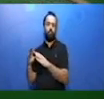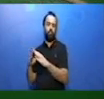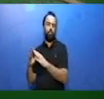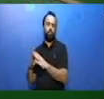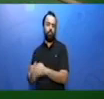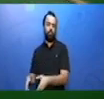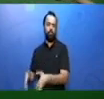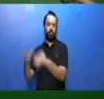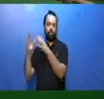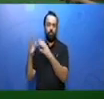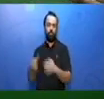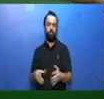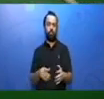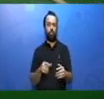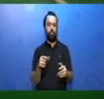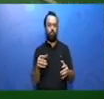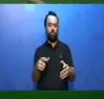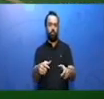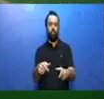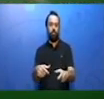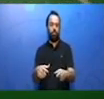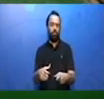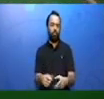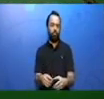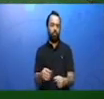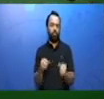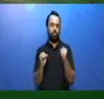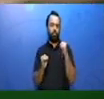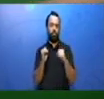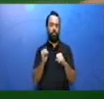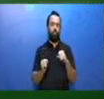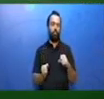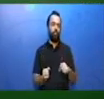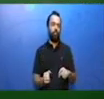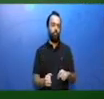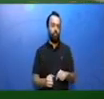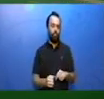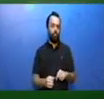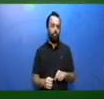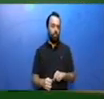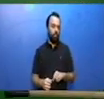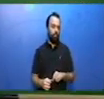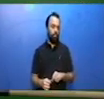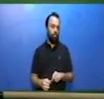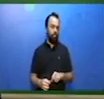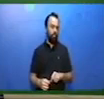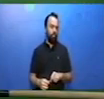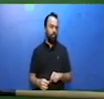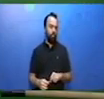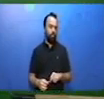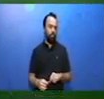comerciais. E outros têm mais indústrias. Lembra que eu mostrei o da nossa cidade lá? Olha lá.